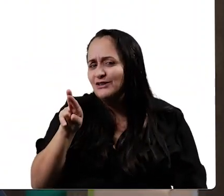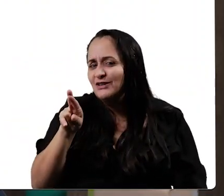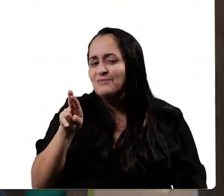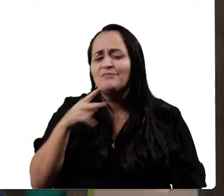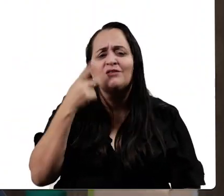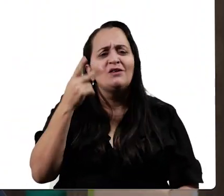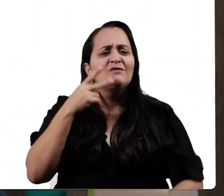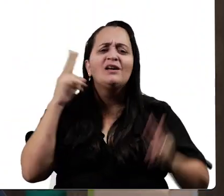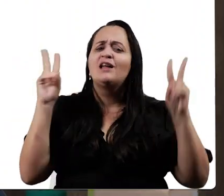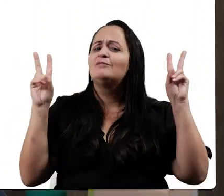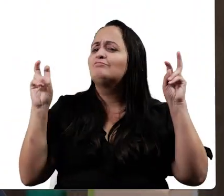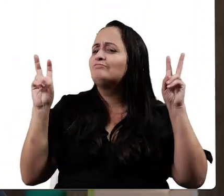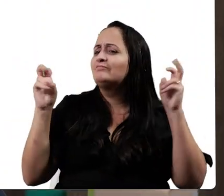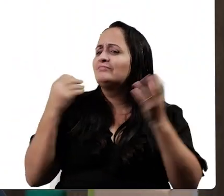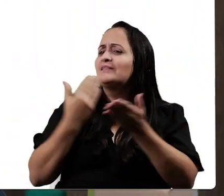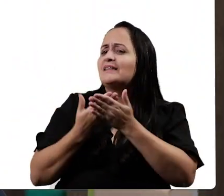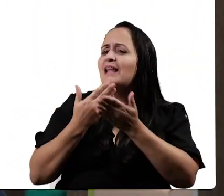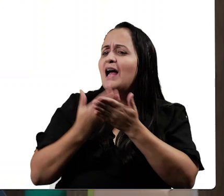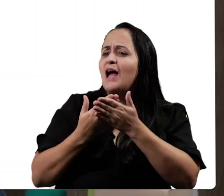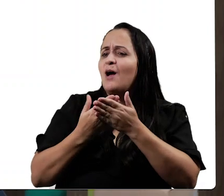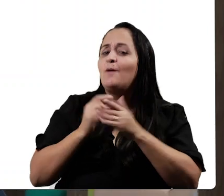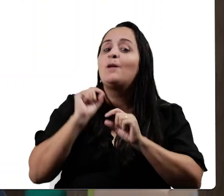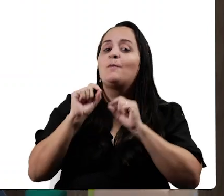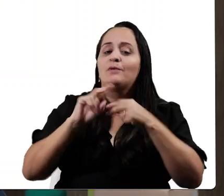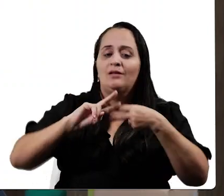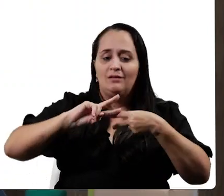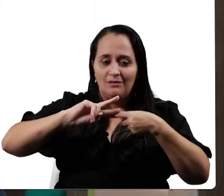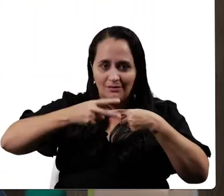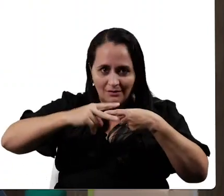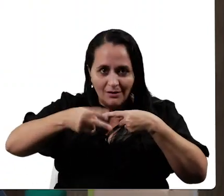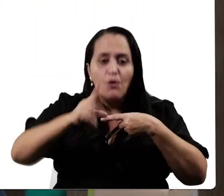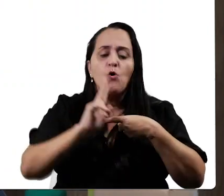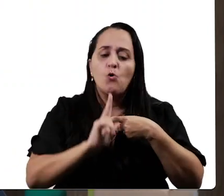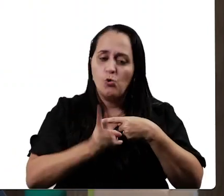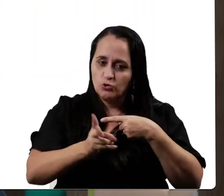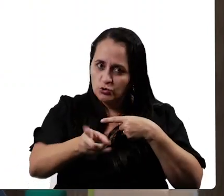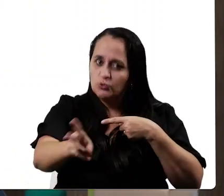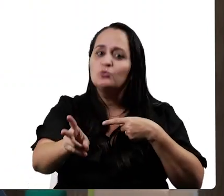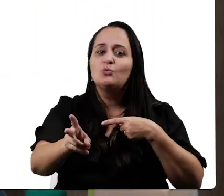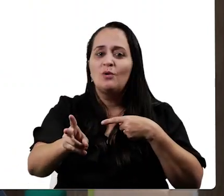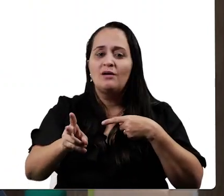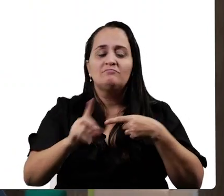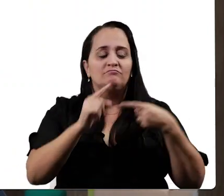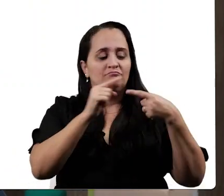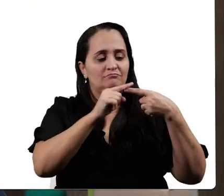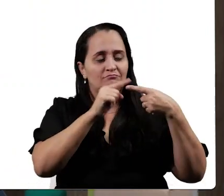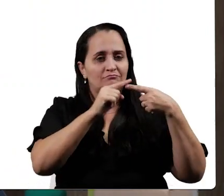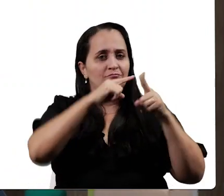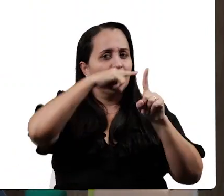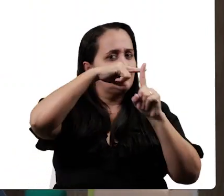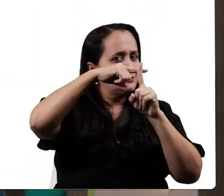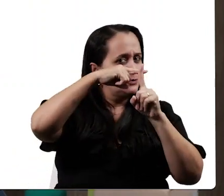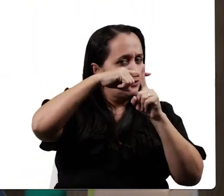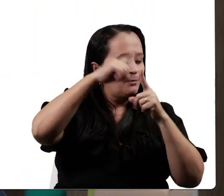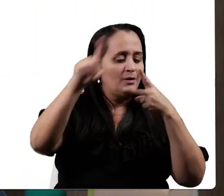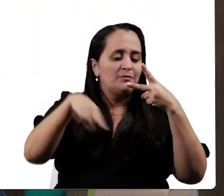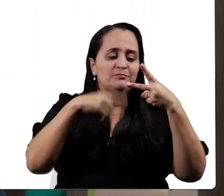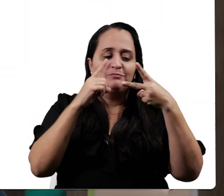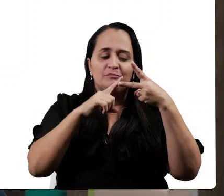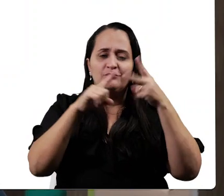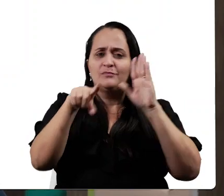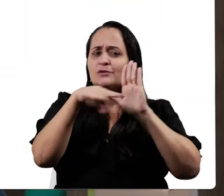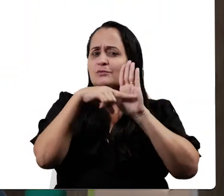falar sobre a nossa aula de hoje que é uma sequência das aulas que a gente já teve falando sobre adição e